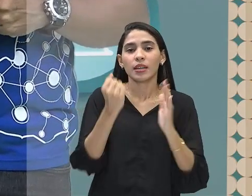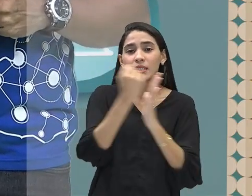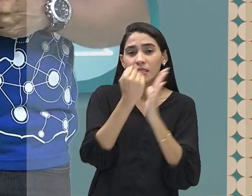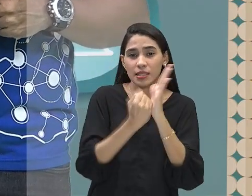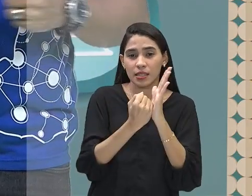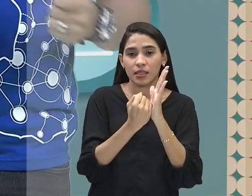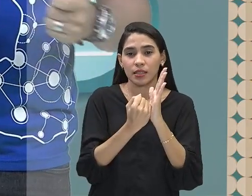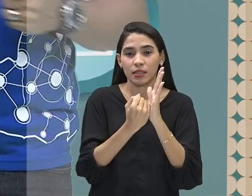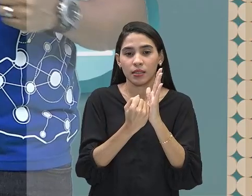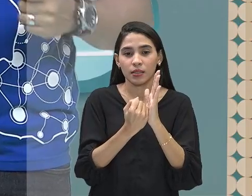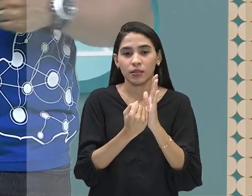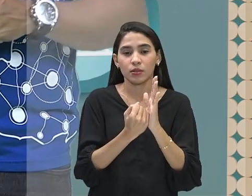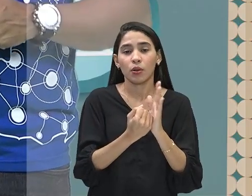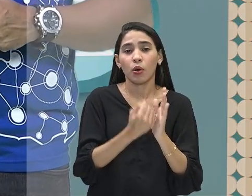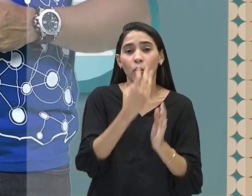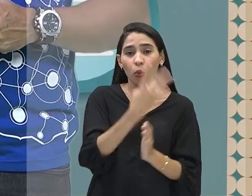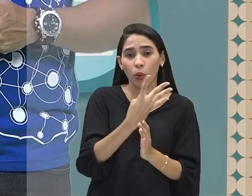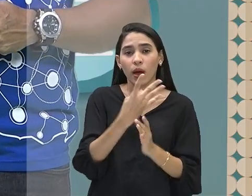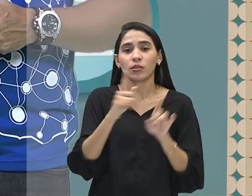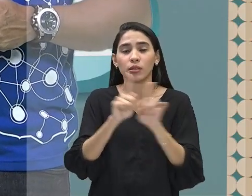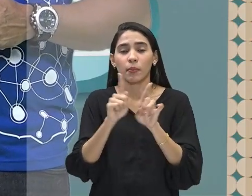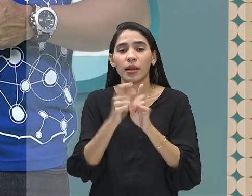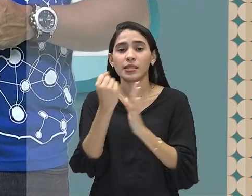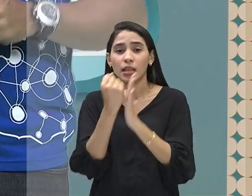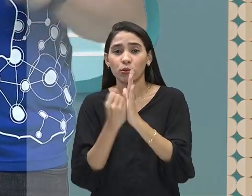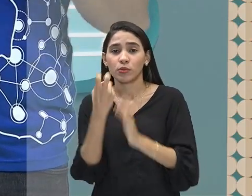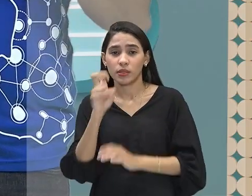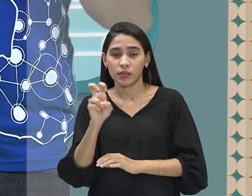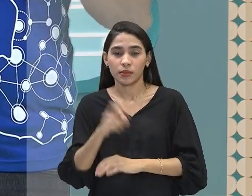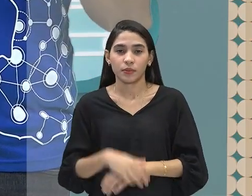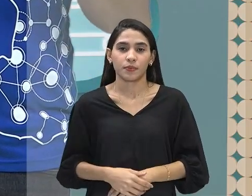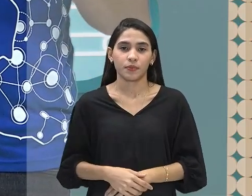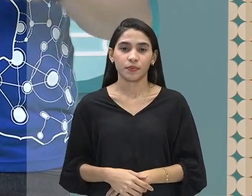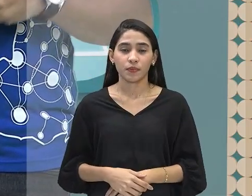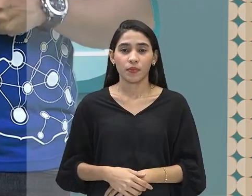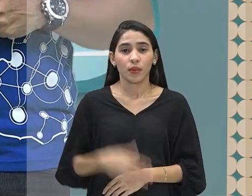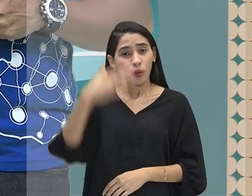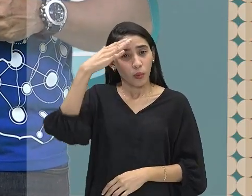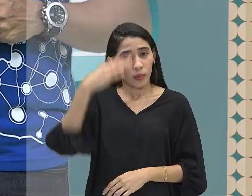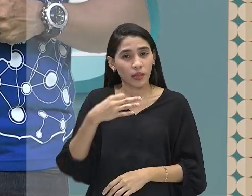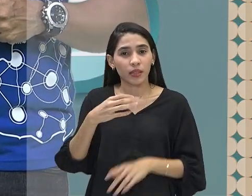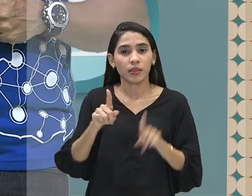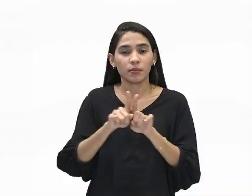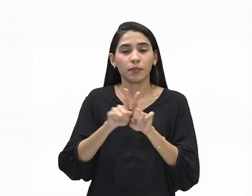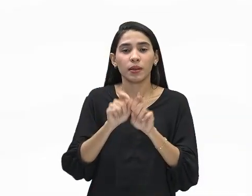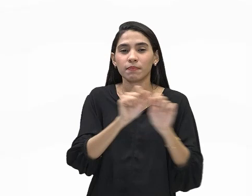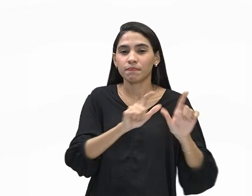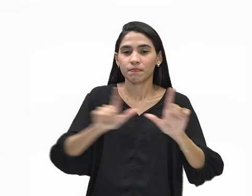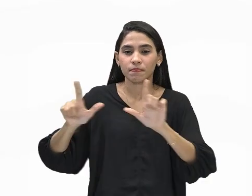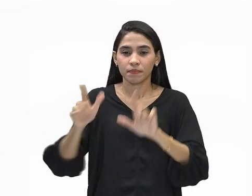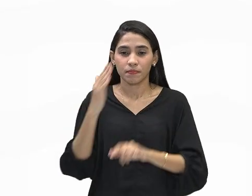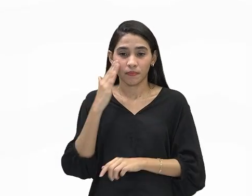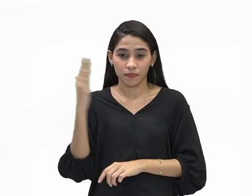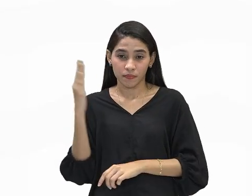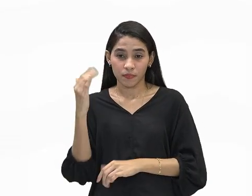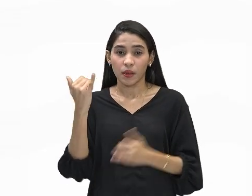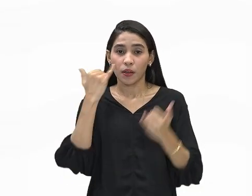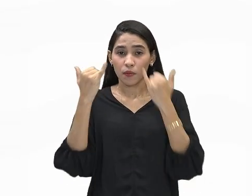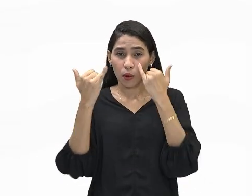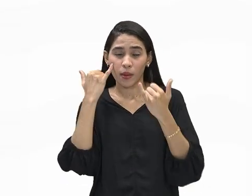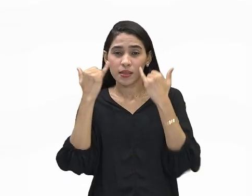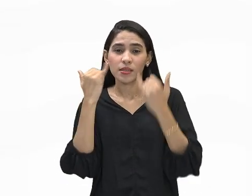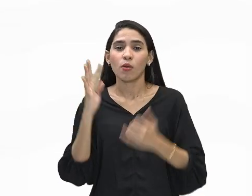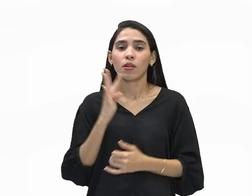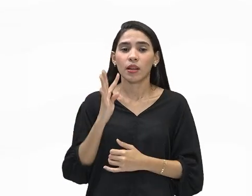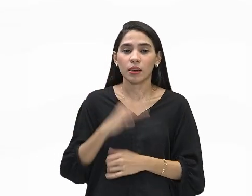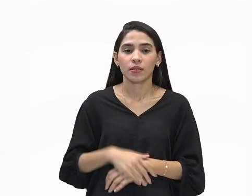século 4 e 5, tá bom? Para a gente compreender um pouco mais, a cartela traz para a gente uma informação muito legal, que o